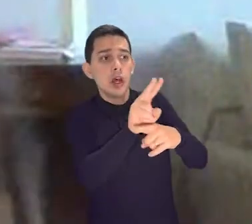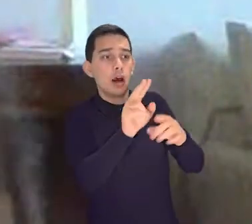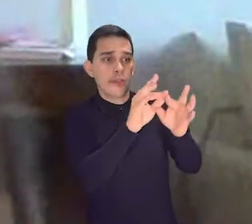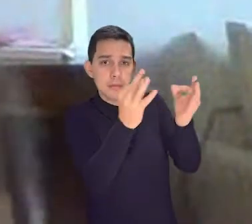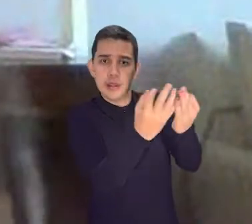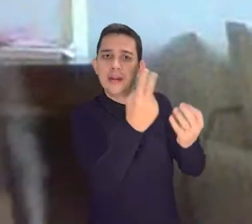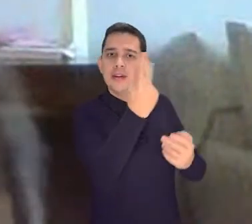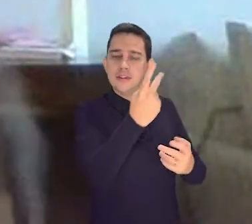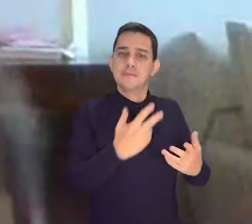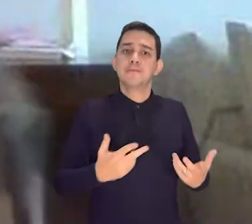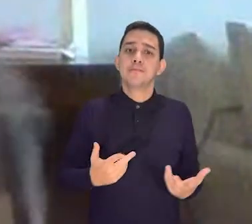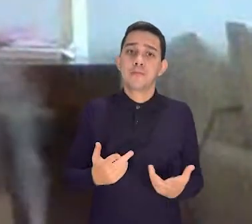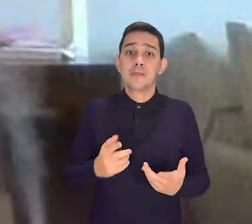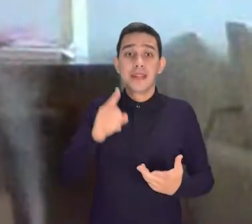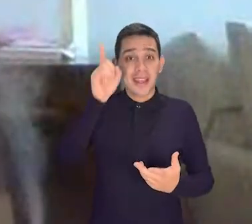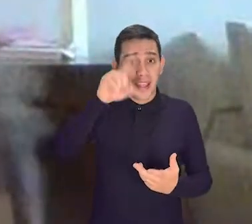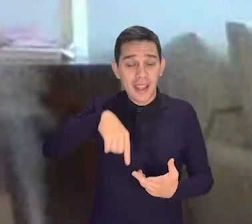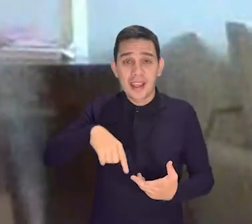a ser